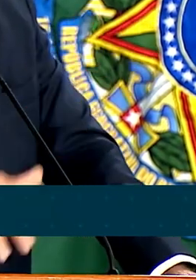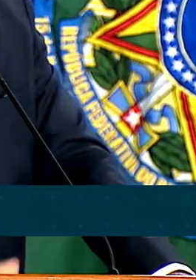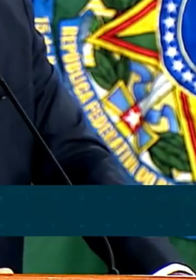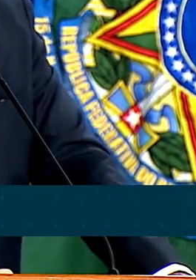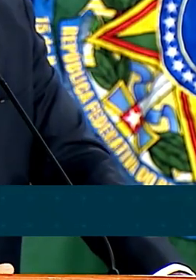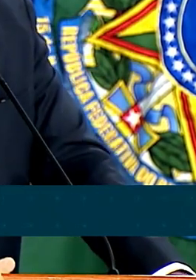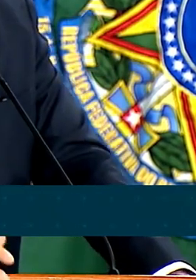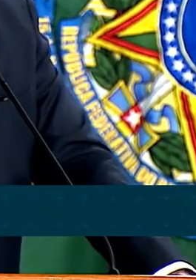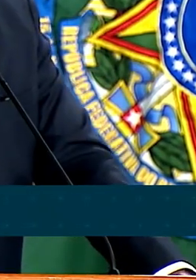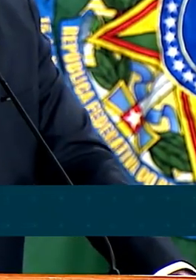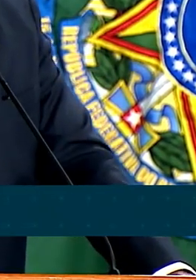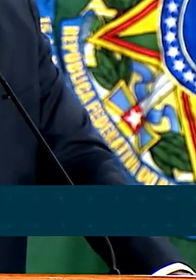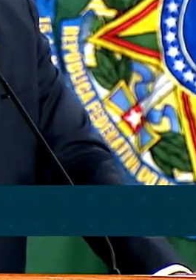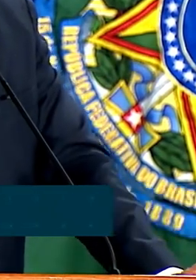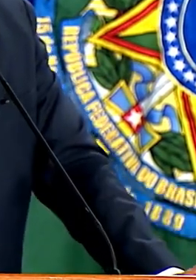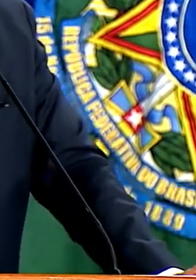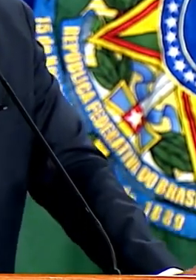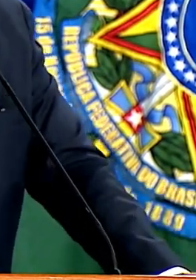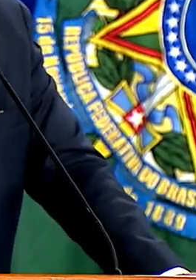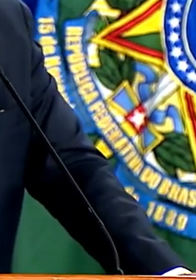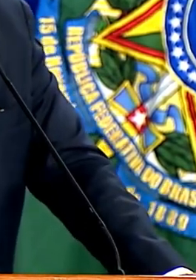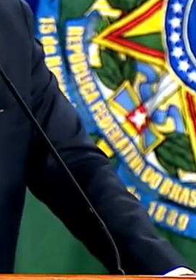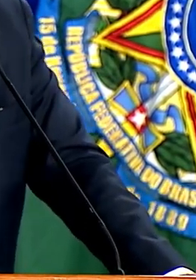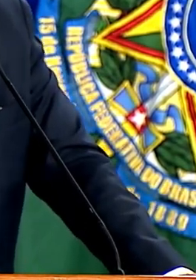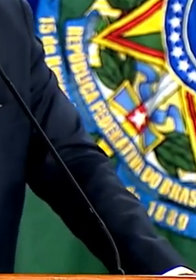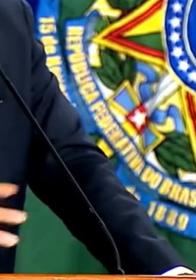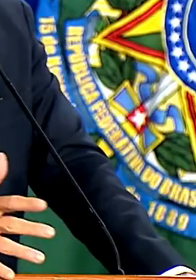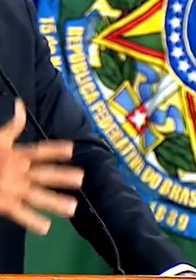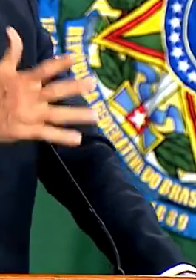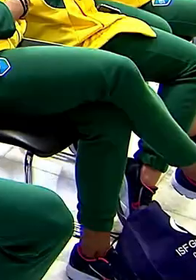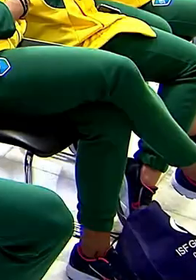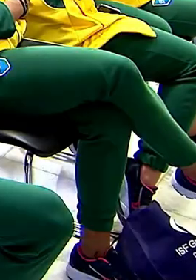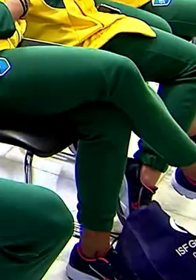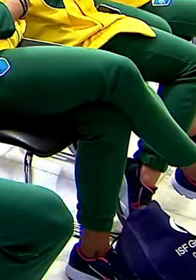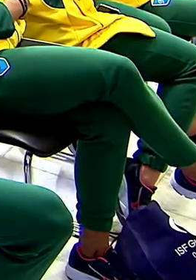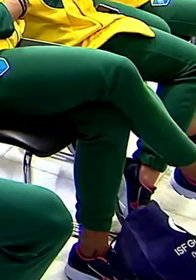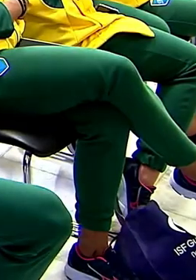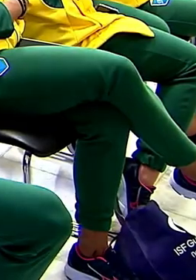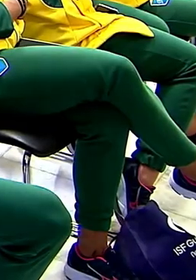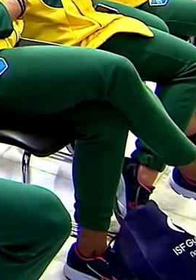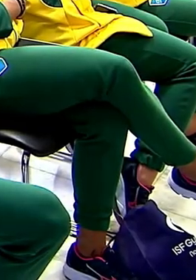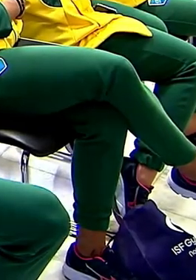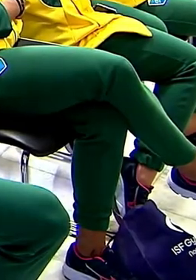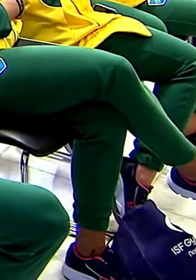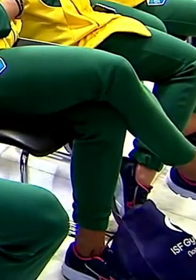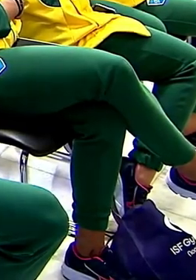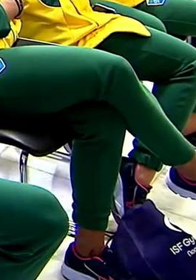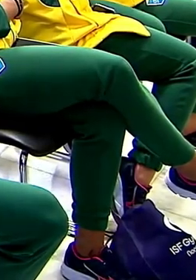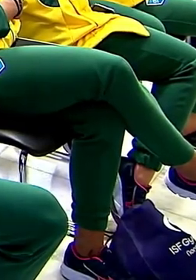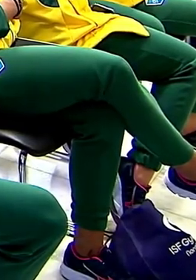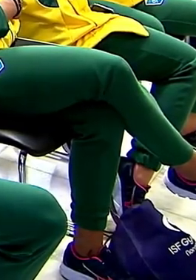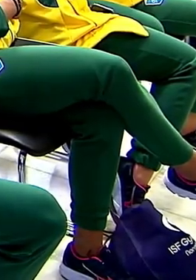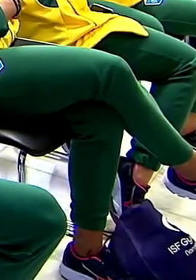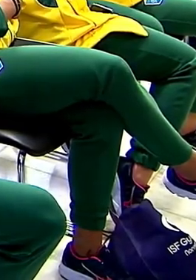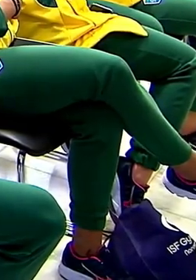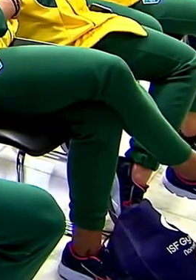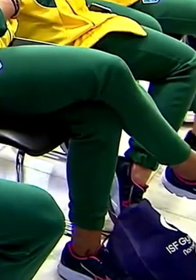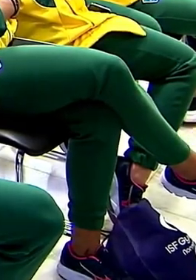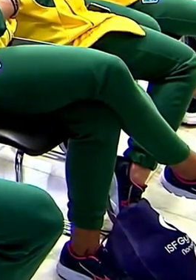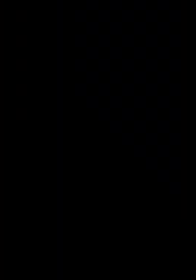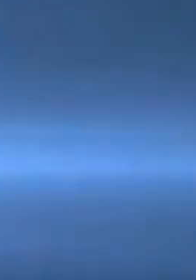ver vocês, vocês são estímulo para eles, vocês são exemplo para a juventude brasileira, exemplo do